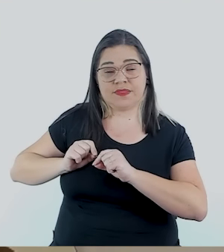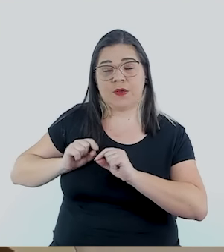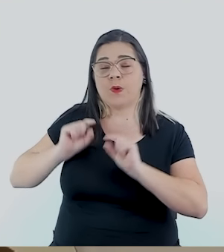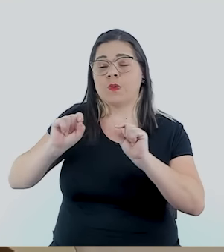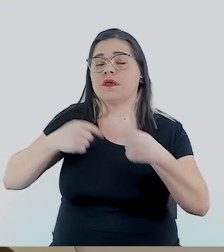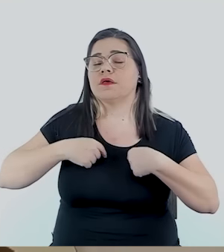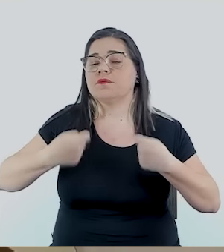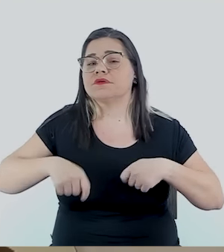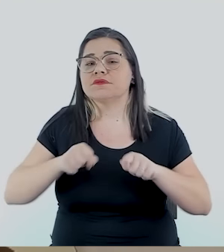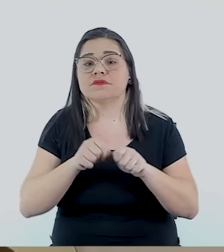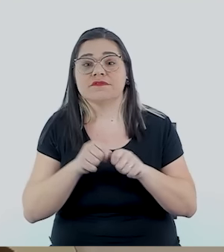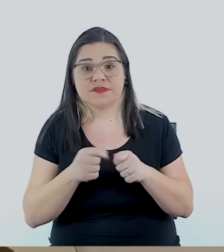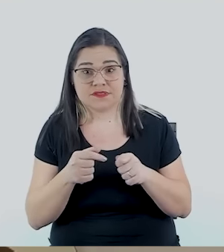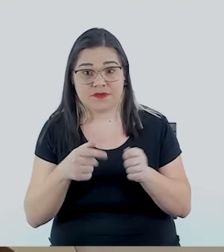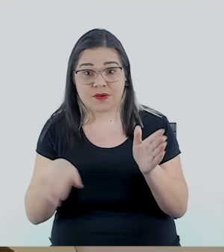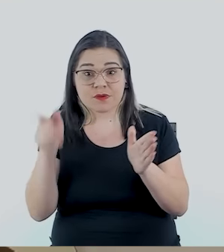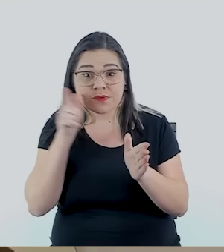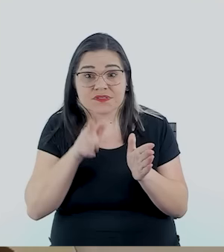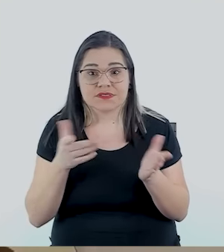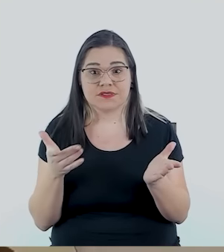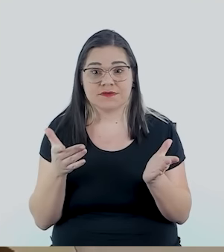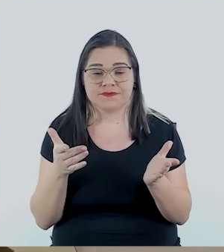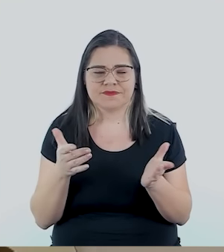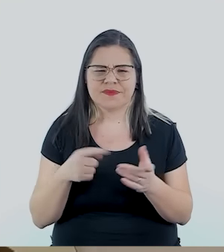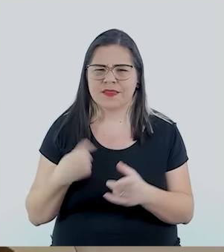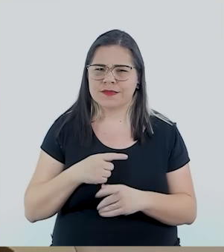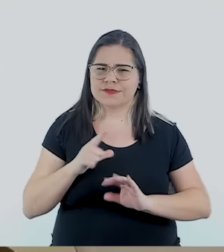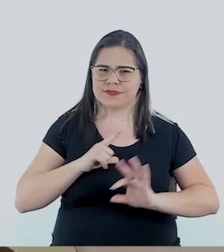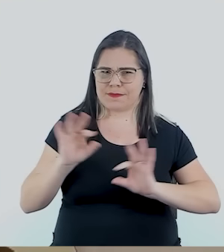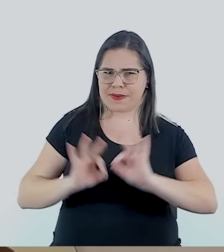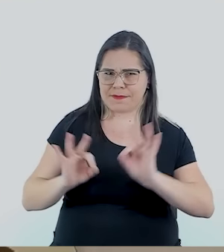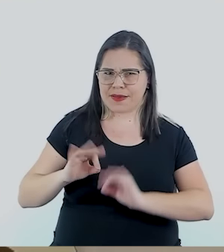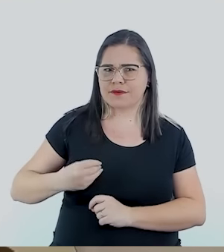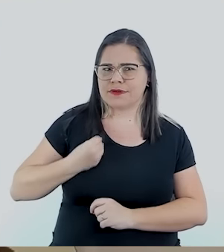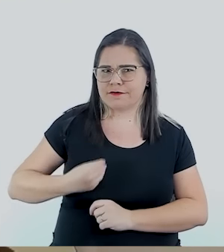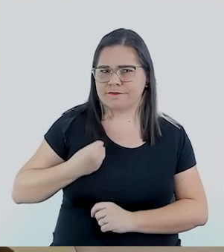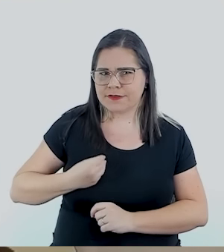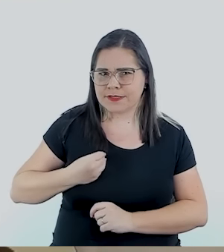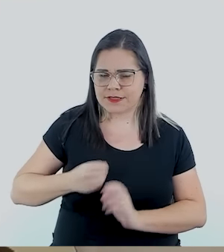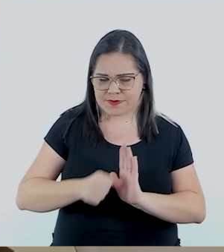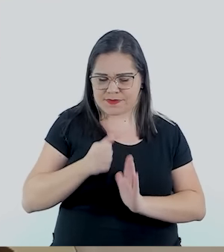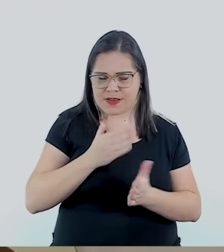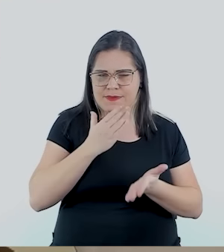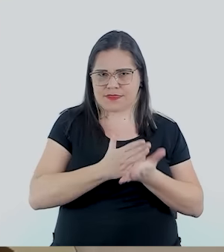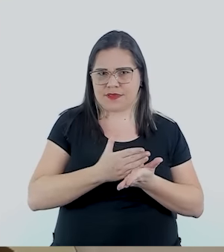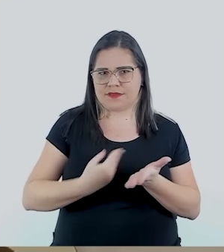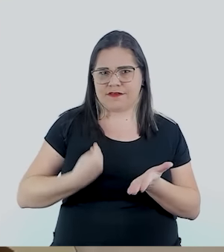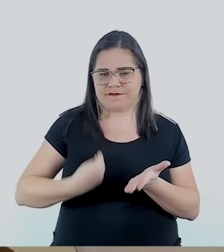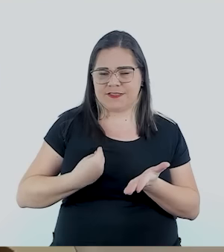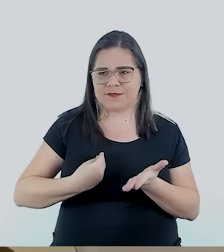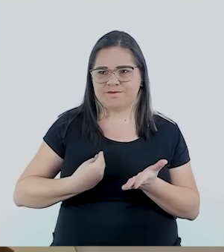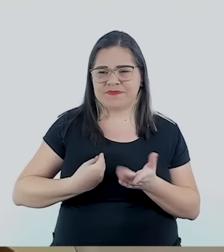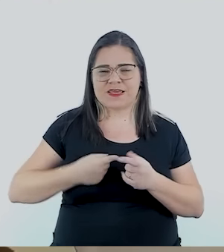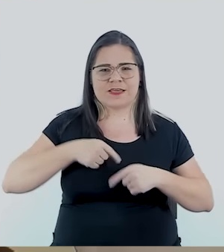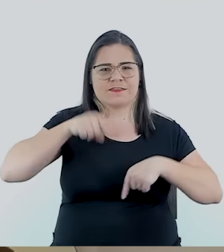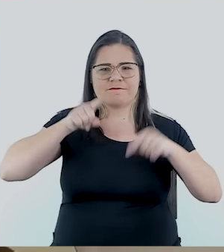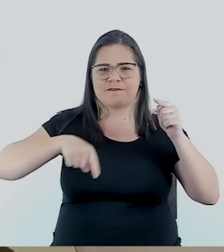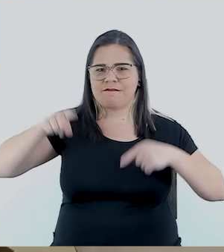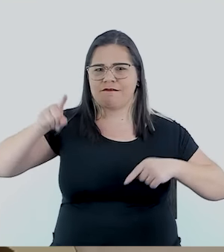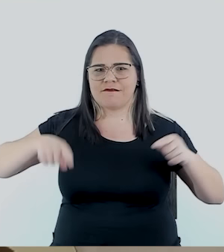que que eu preciso fazer para chegar lá a gente tem preparo na vida na primeira metade da vida de diferentes